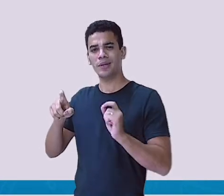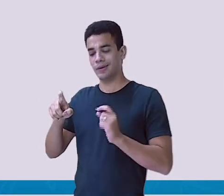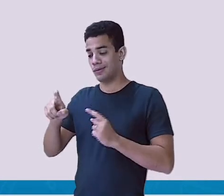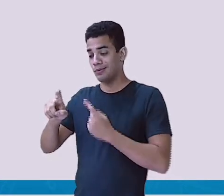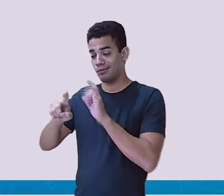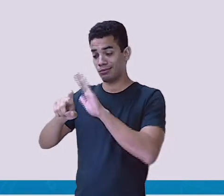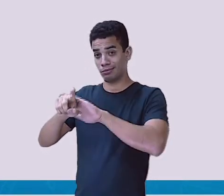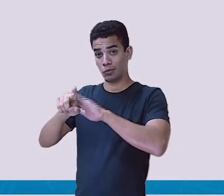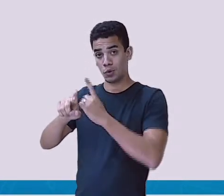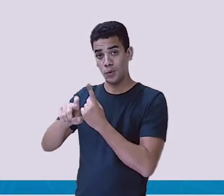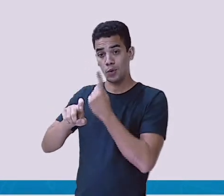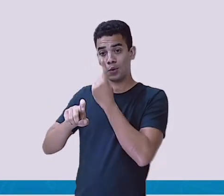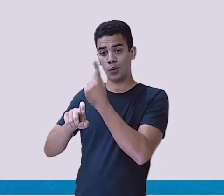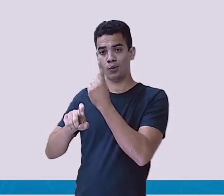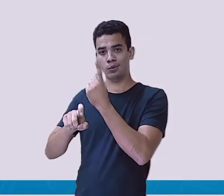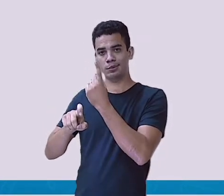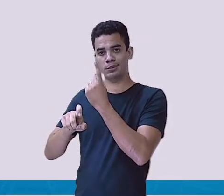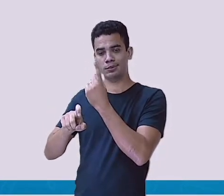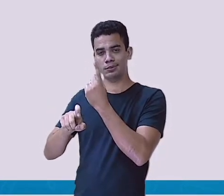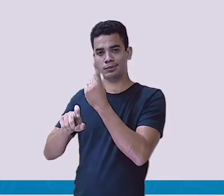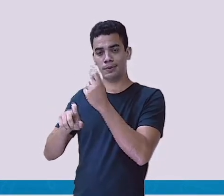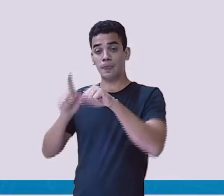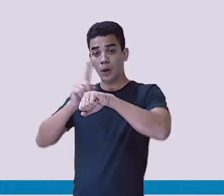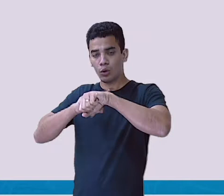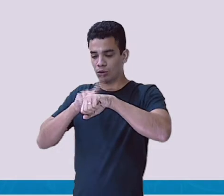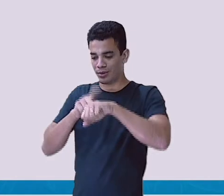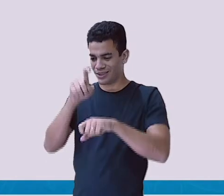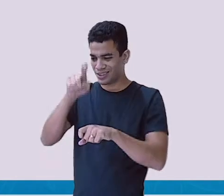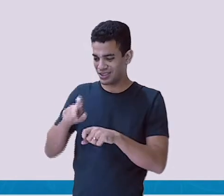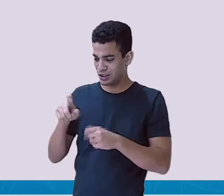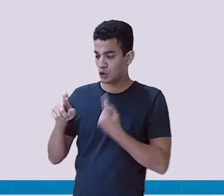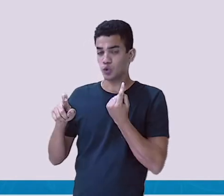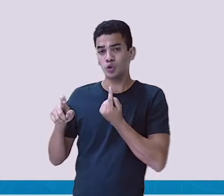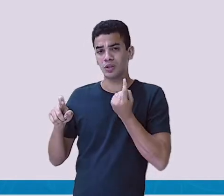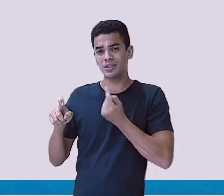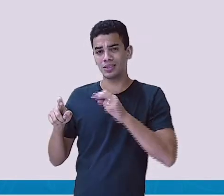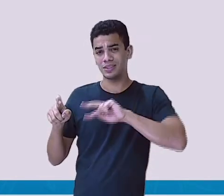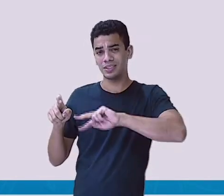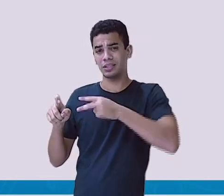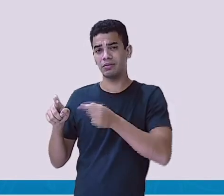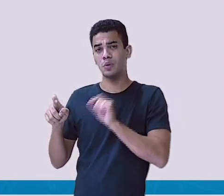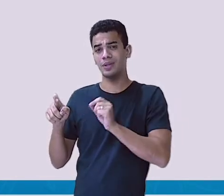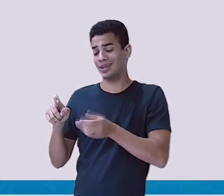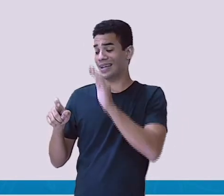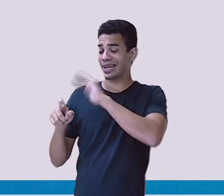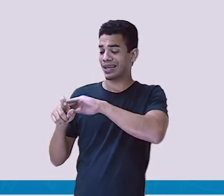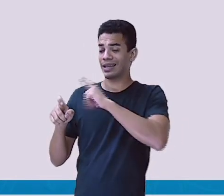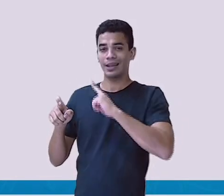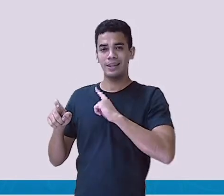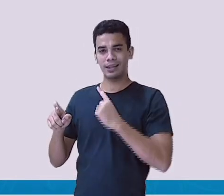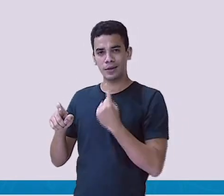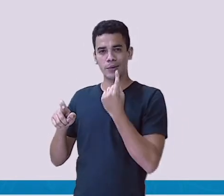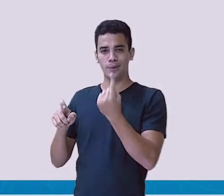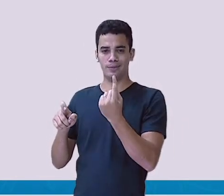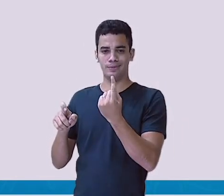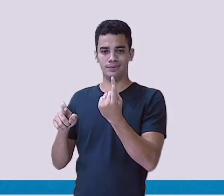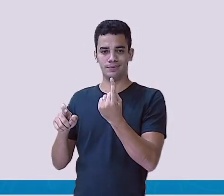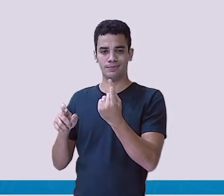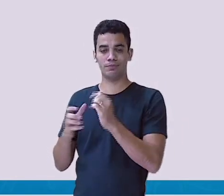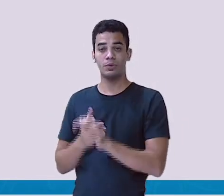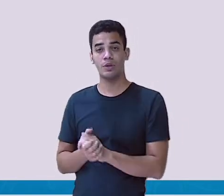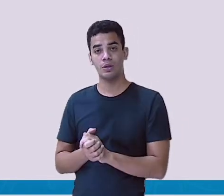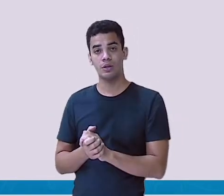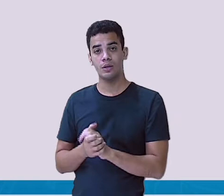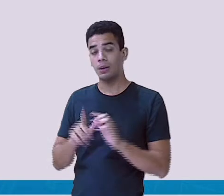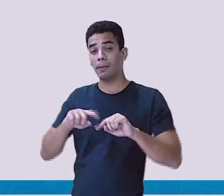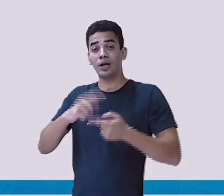1. Quando não está escrito, é 1. Quem é o expoente de y? 3.